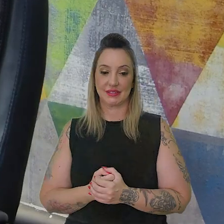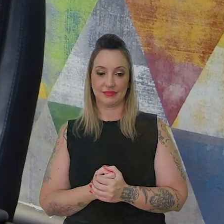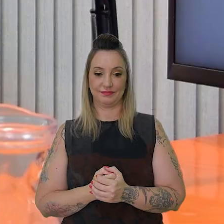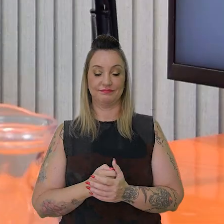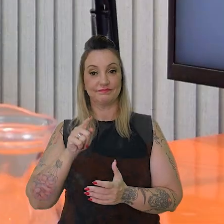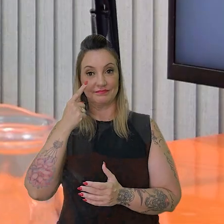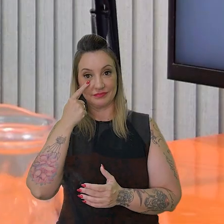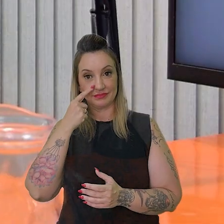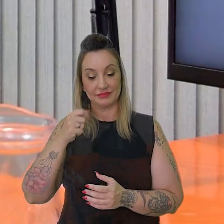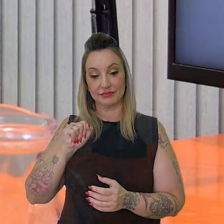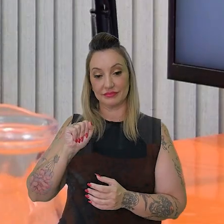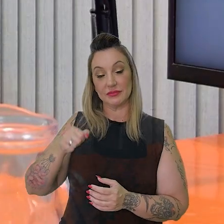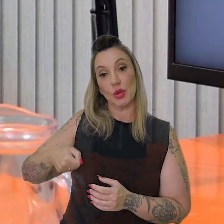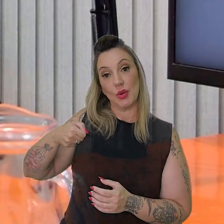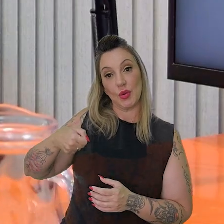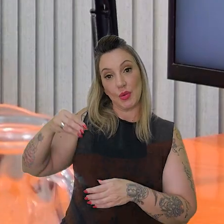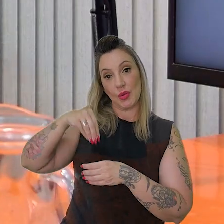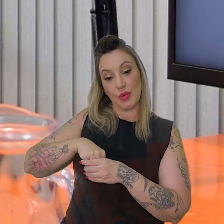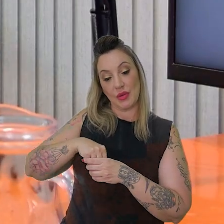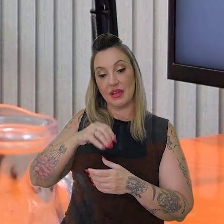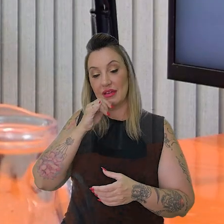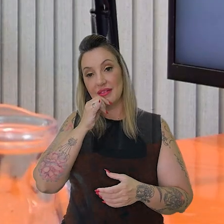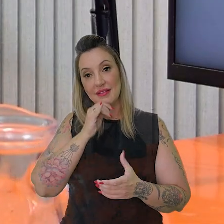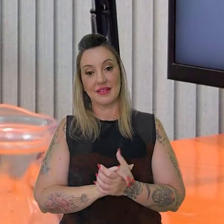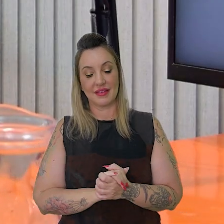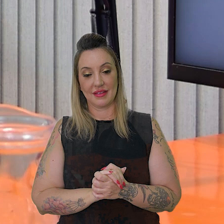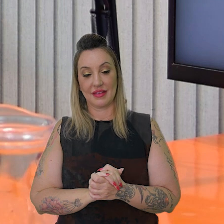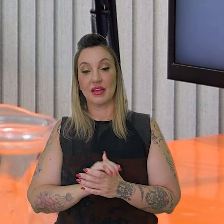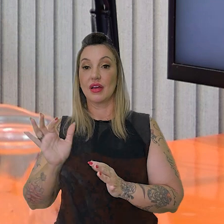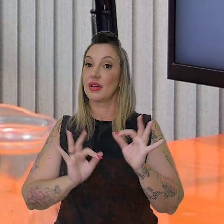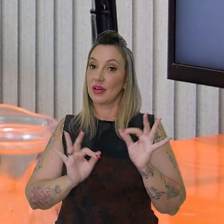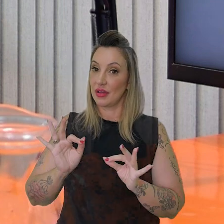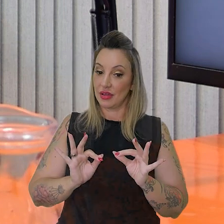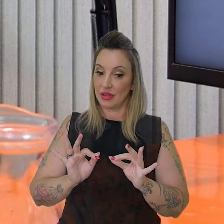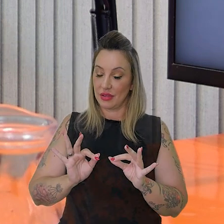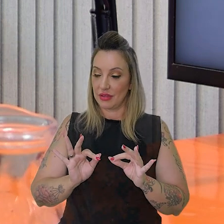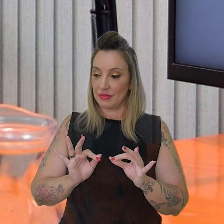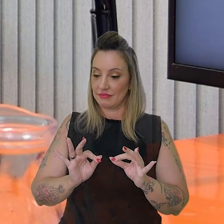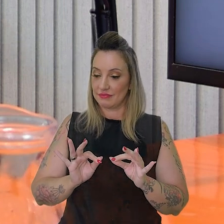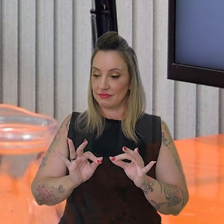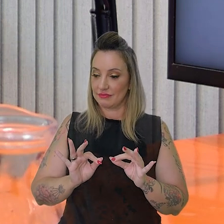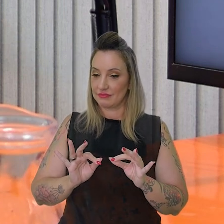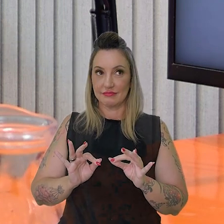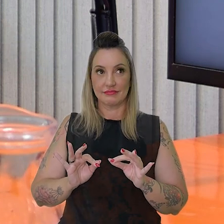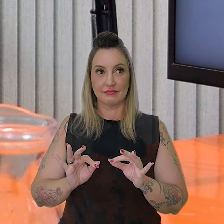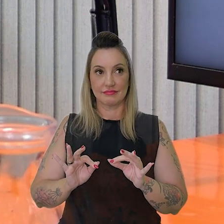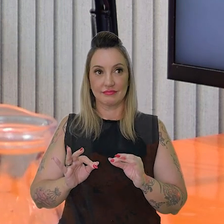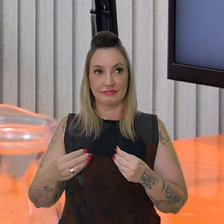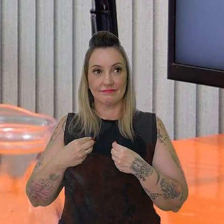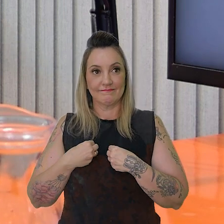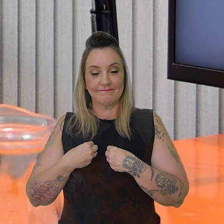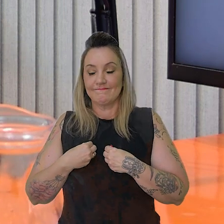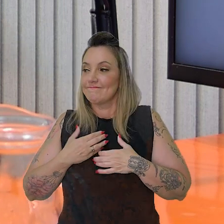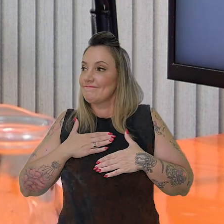isso olha o que cabe na bolsa por exemplo ele é um projeto assim que